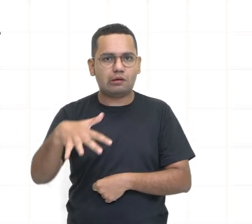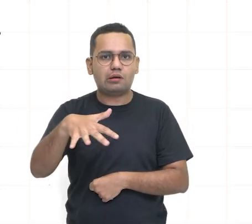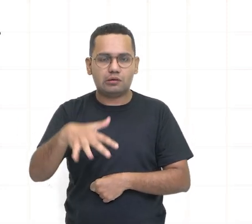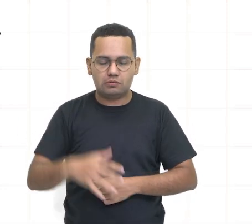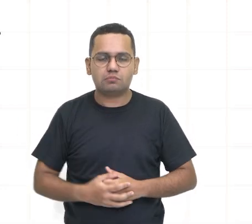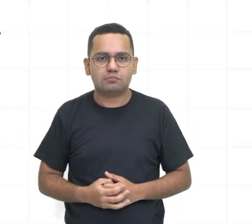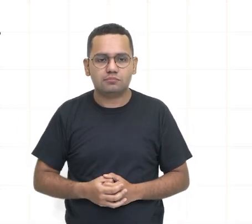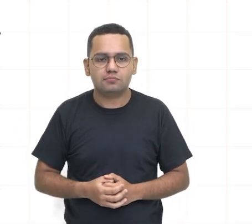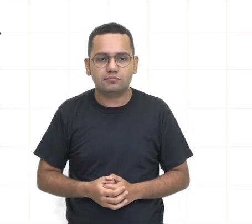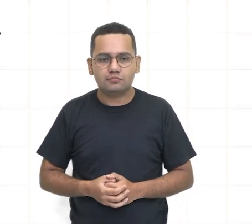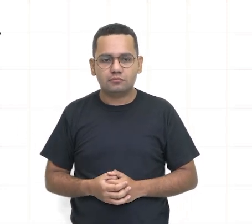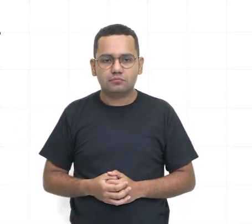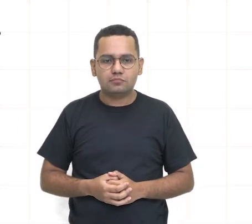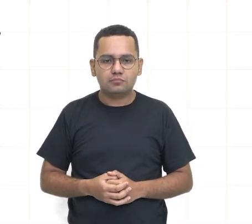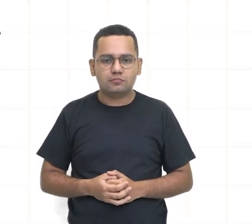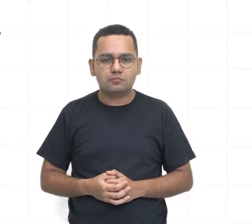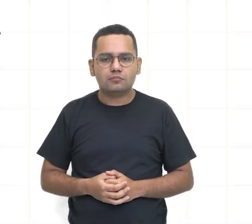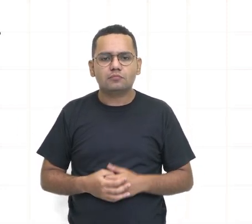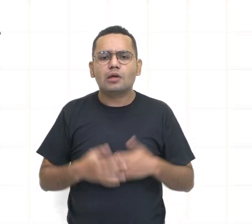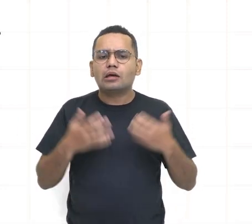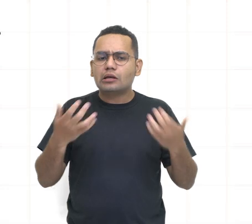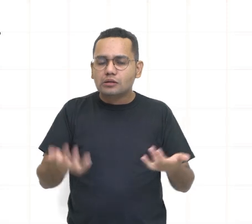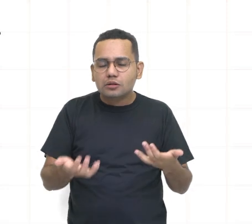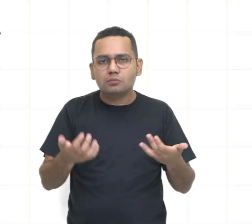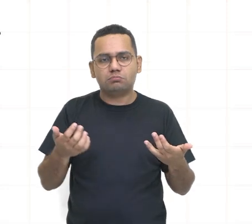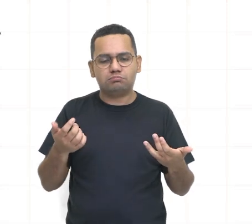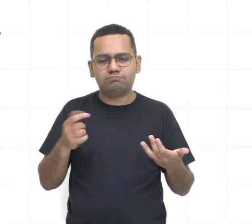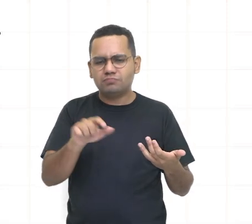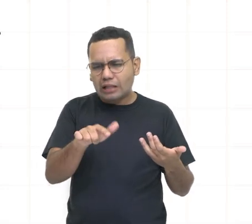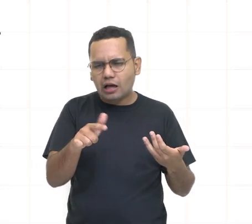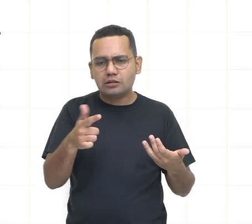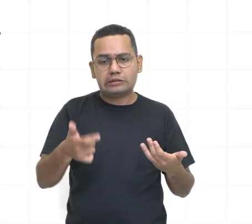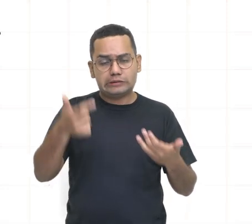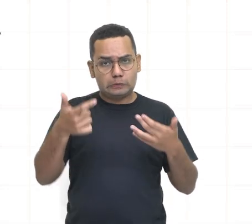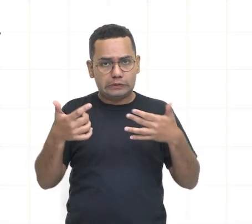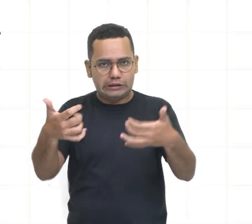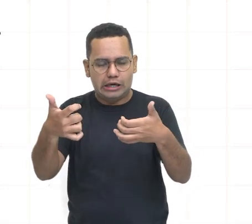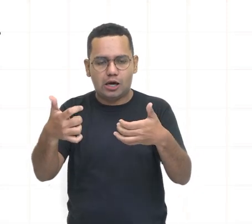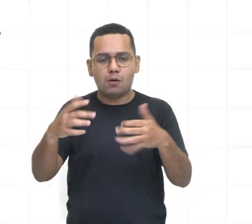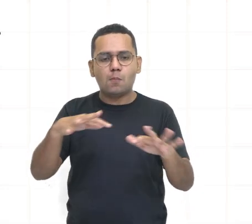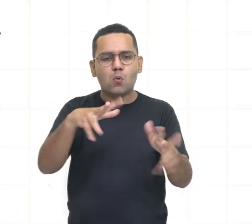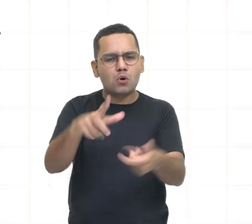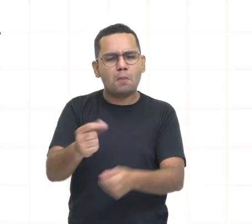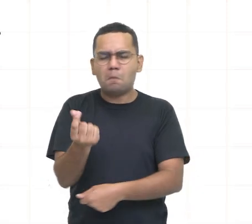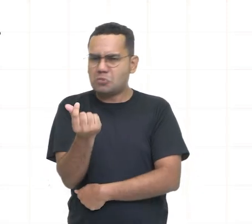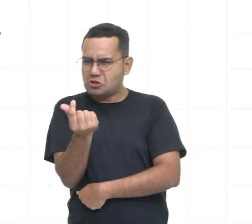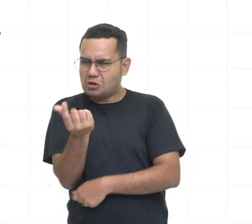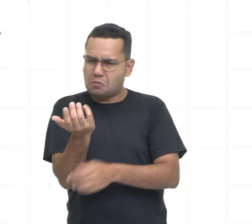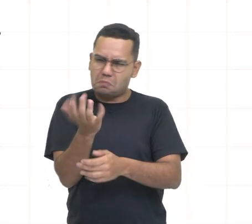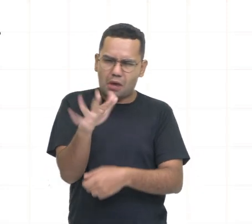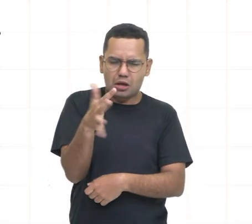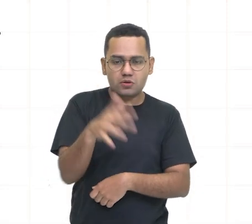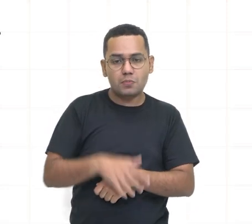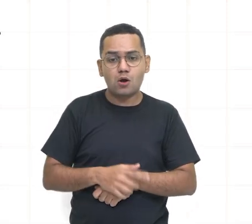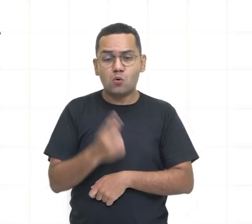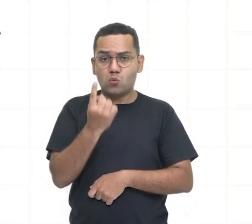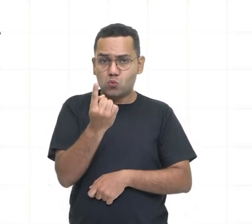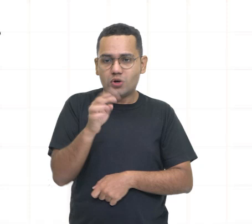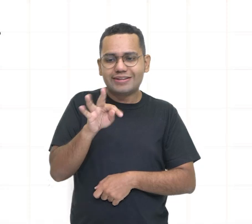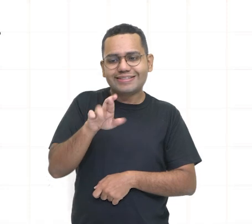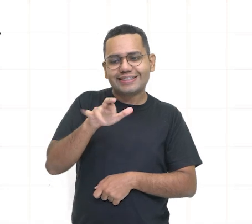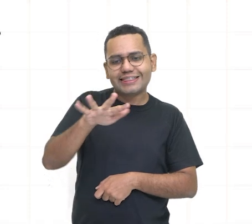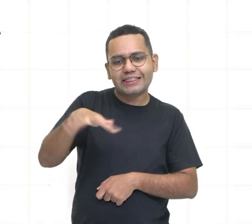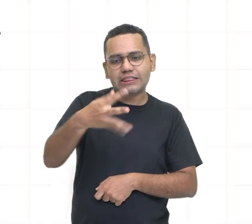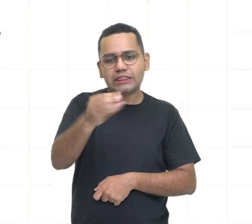humanidade. Estima-se que o custo total da Segunda Guerra Mundial tenha chegado a 1 trilhão